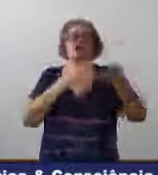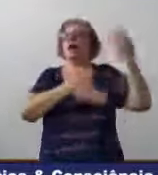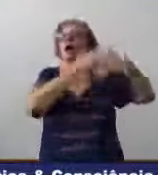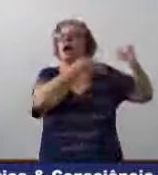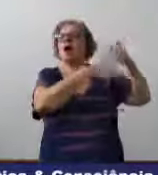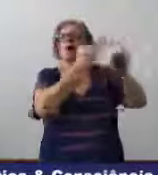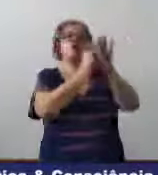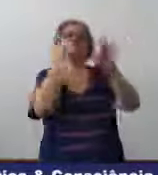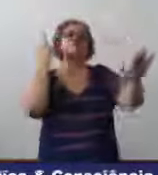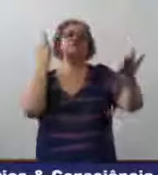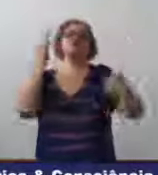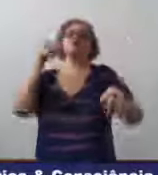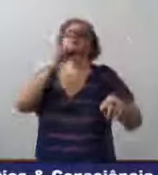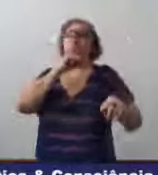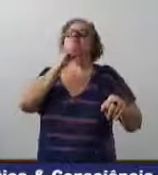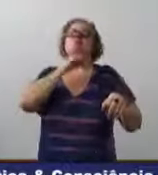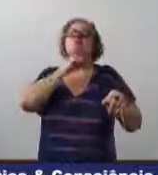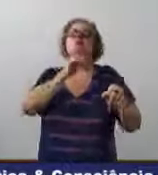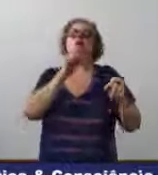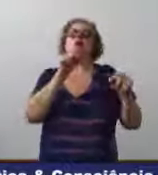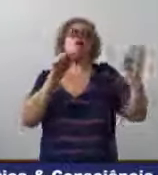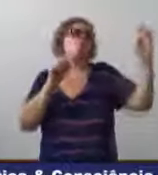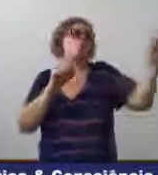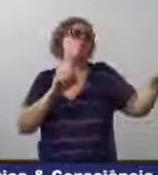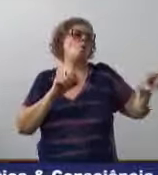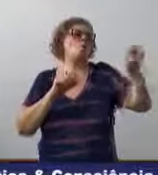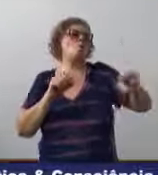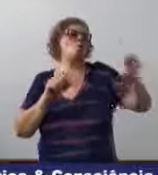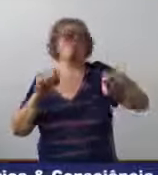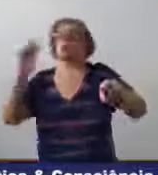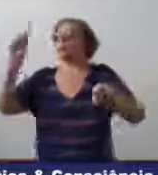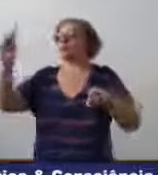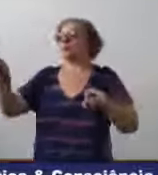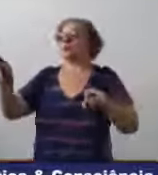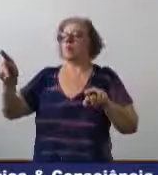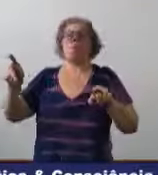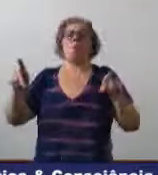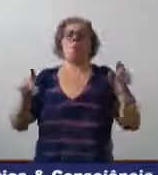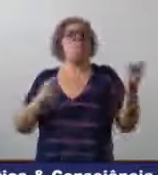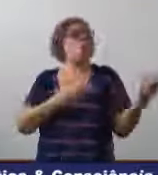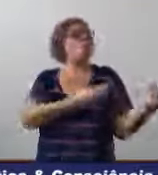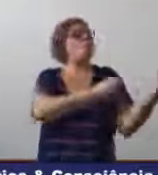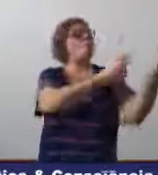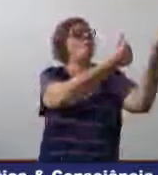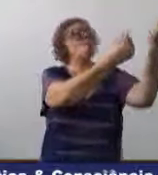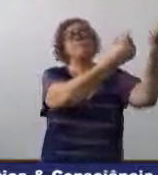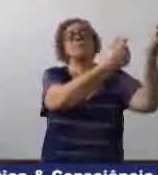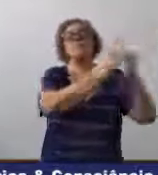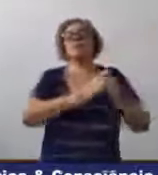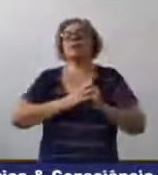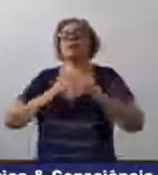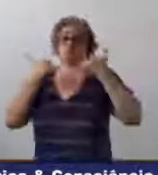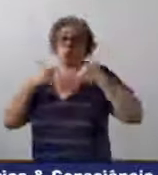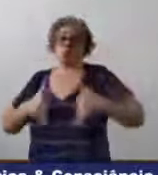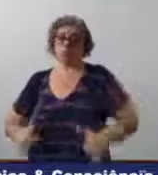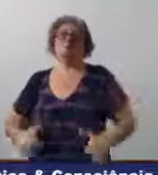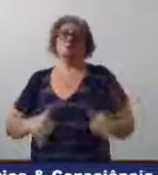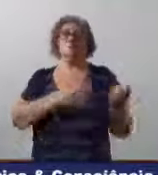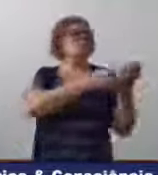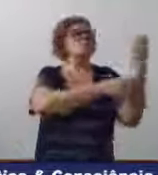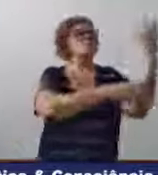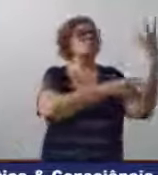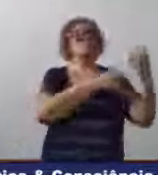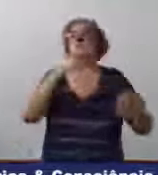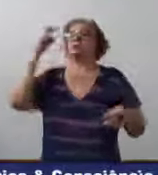proibido na física antiga. Não pode ser. Ou é onda ou é partícula. Ou é matéria ou é energia. Ou é